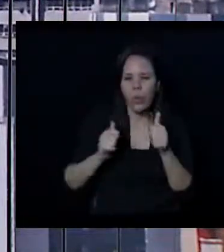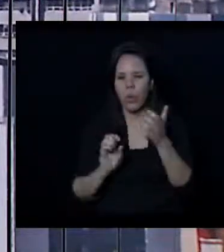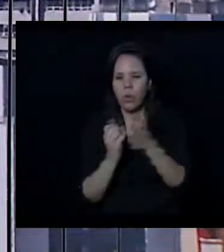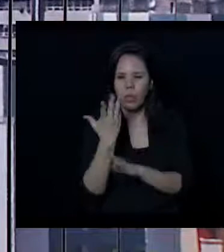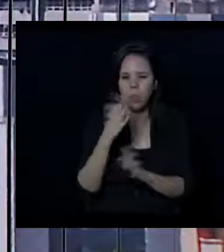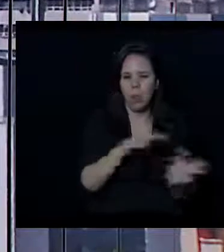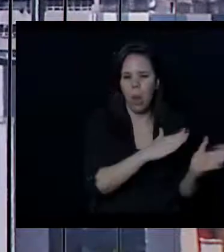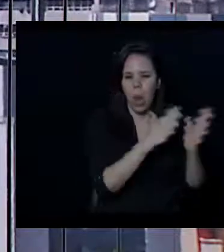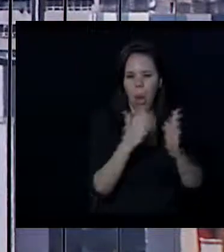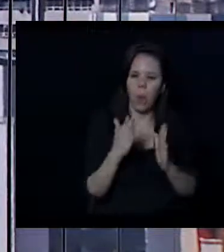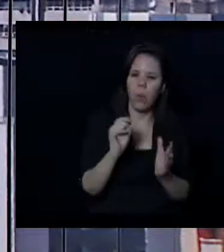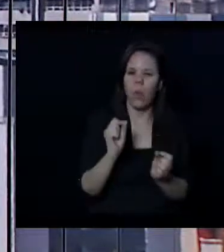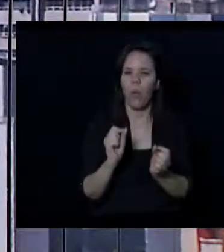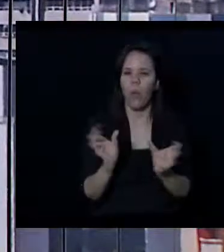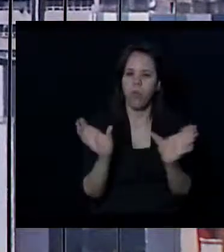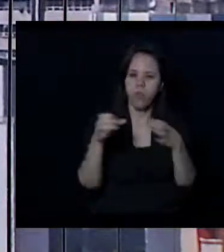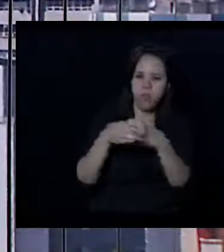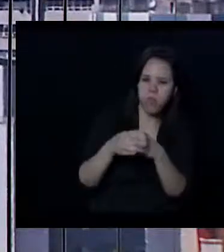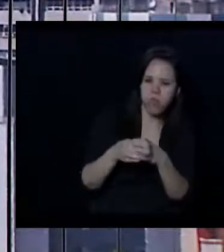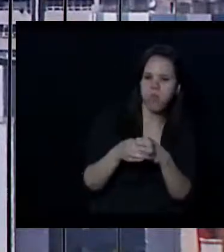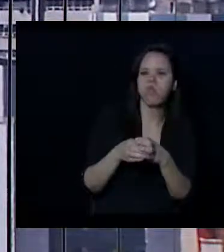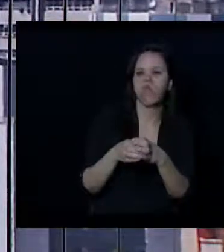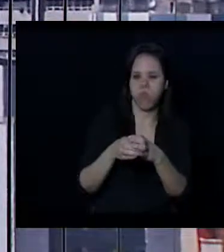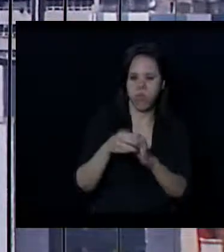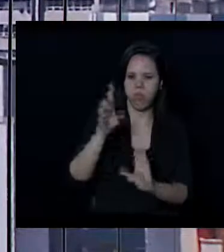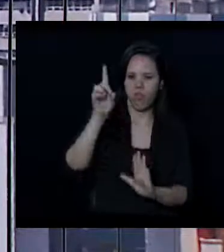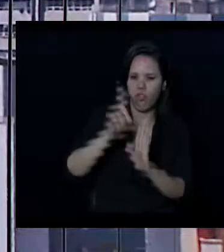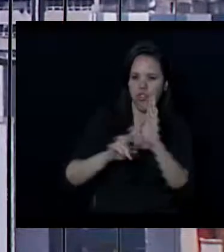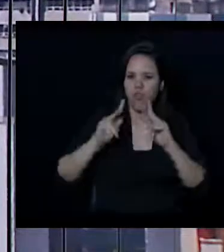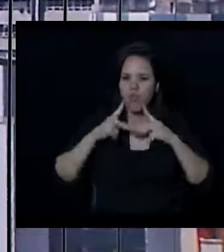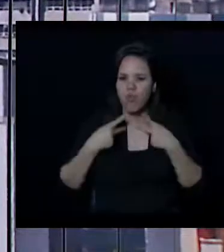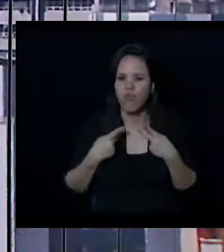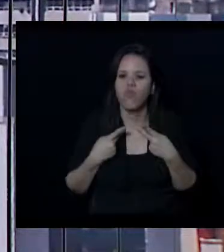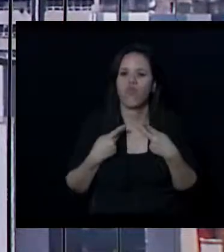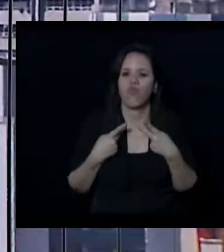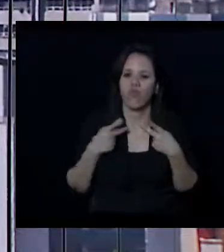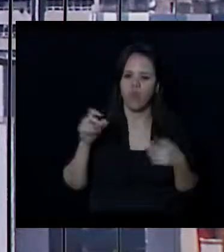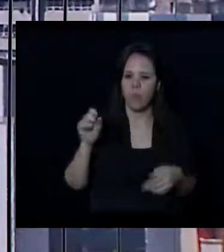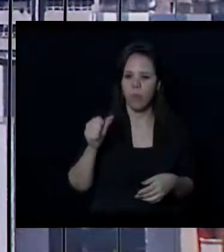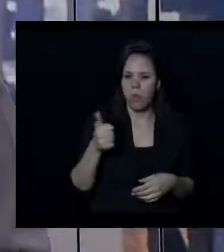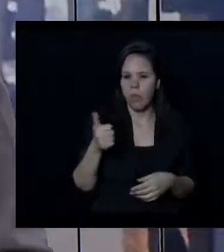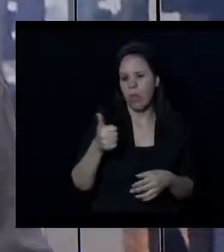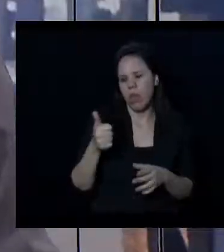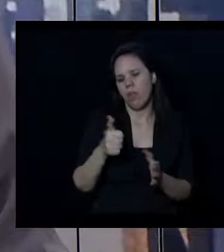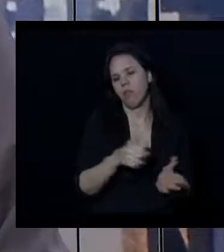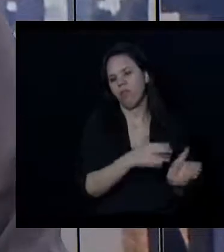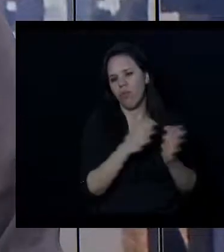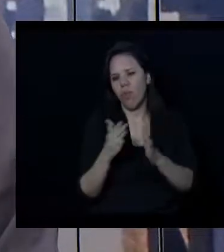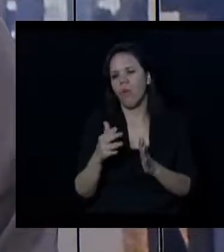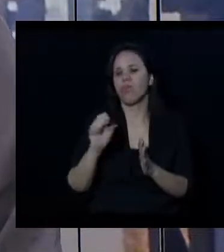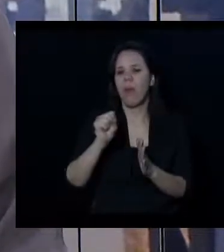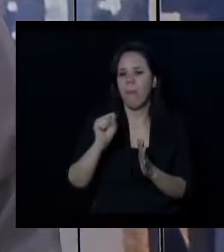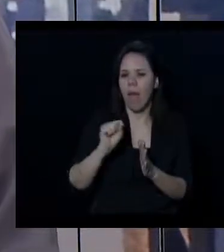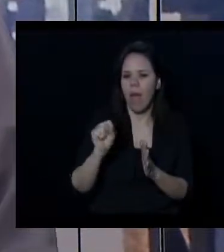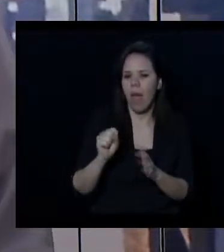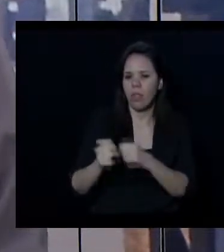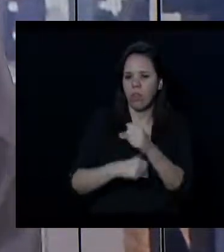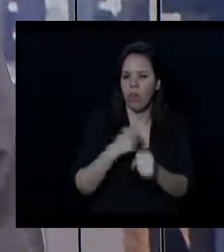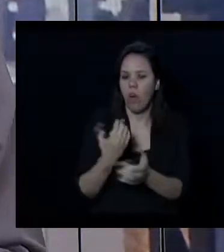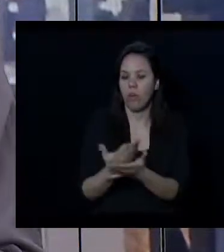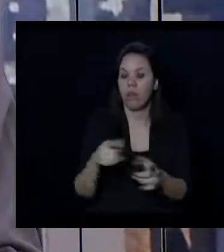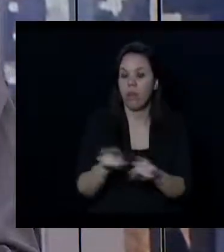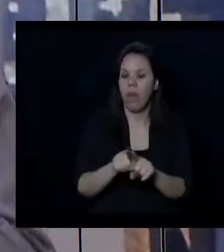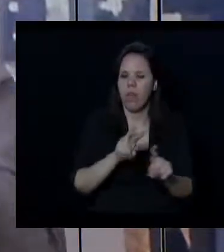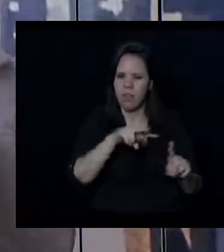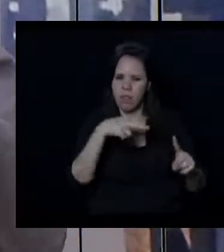a Comissão dos Direitos Humanos e Cidadania nos primeiros meses do ano. E também falou sobre a expectativa